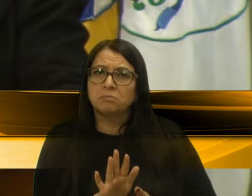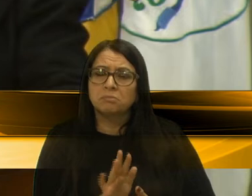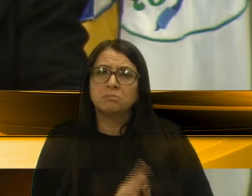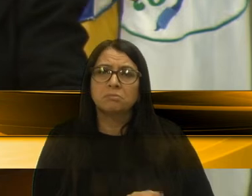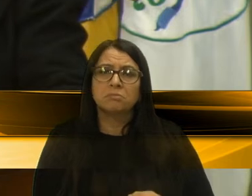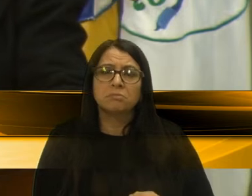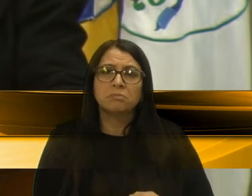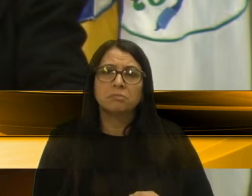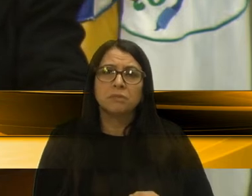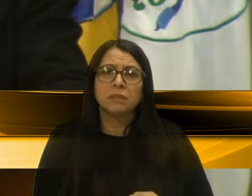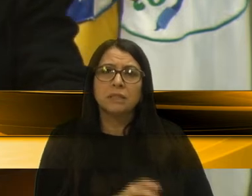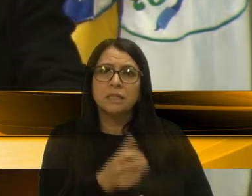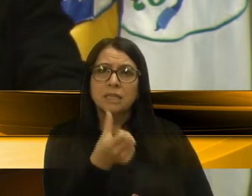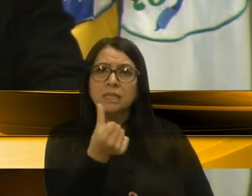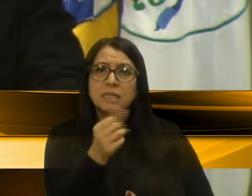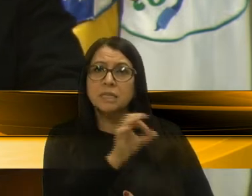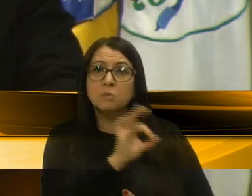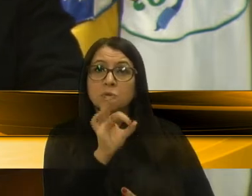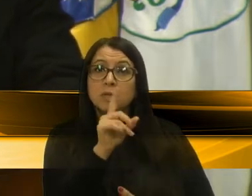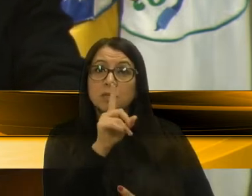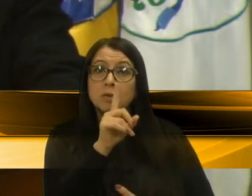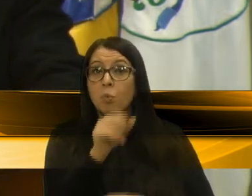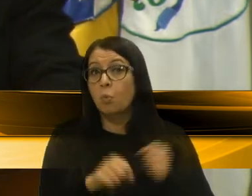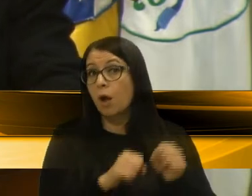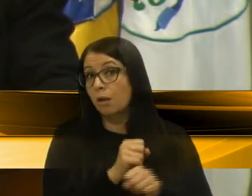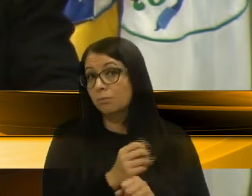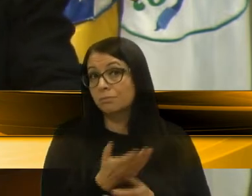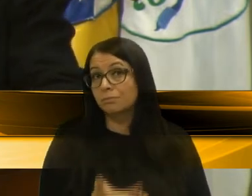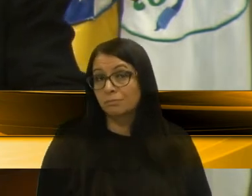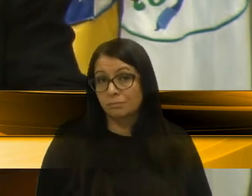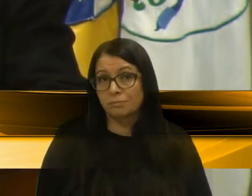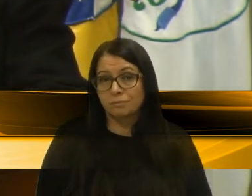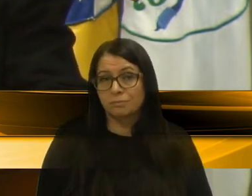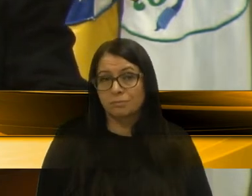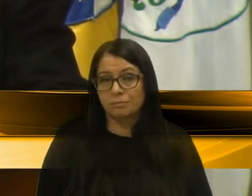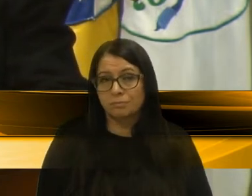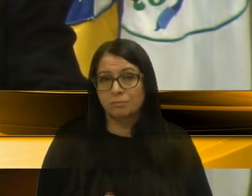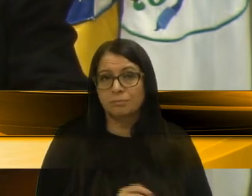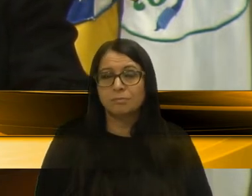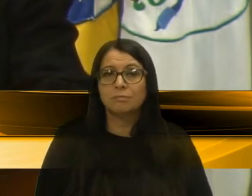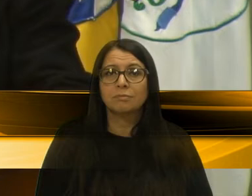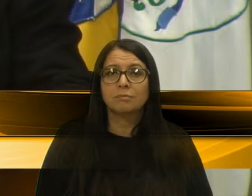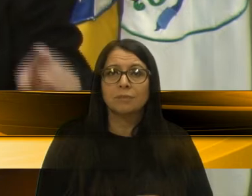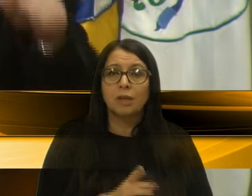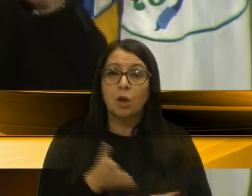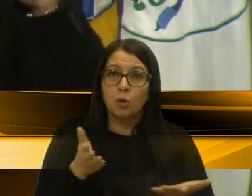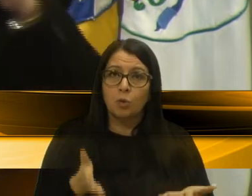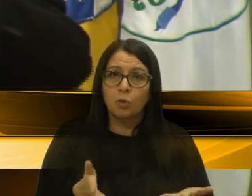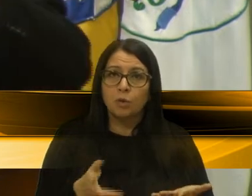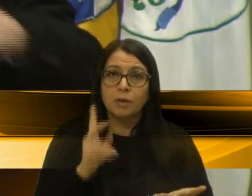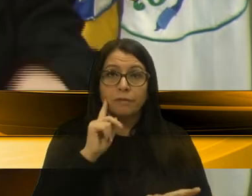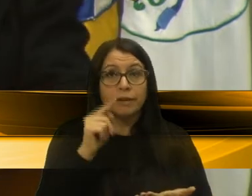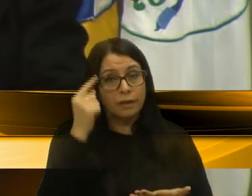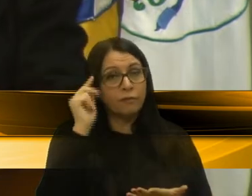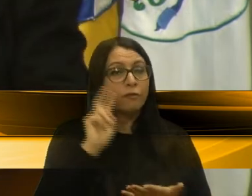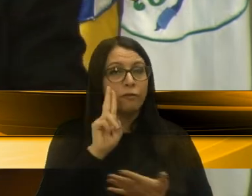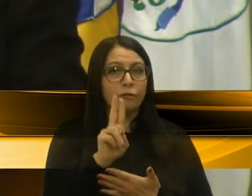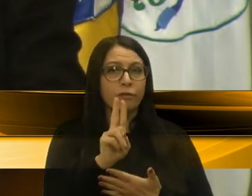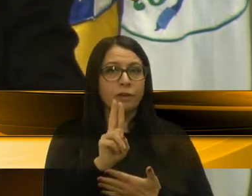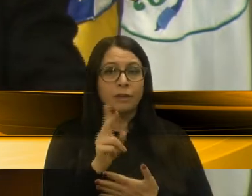tá? 6% ao ano. 6% ao ano. Agora vai pegar